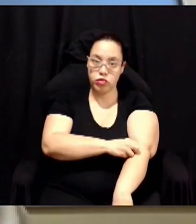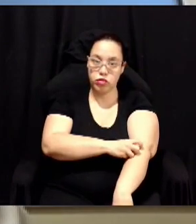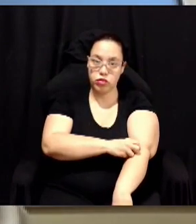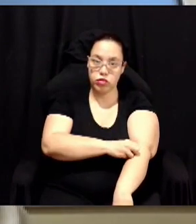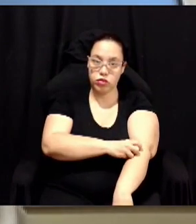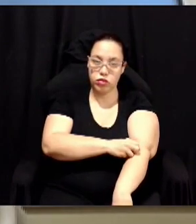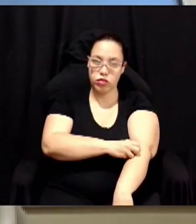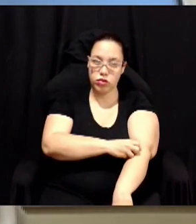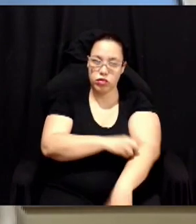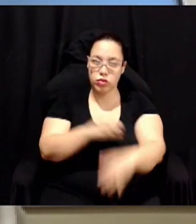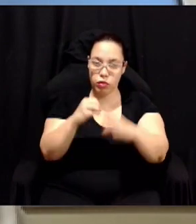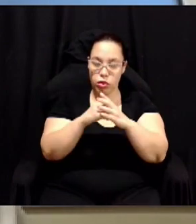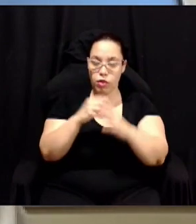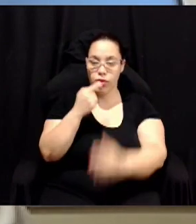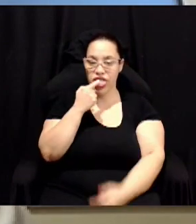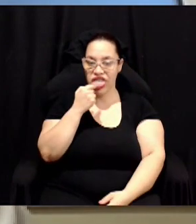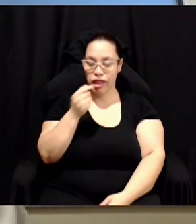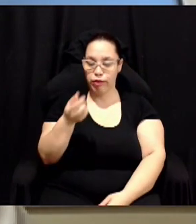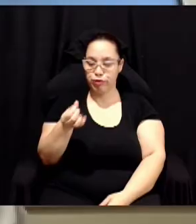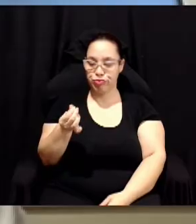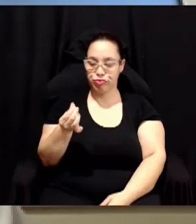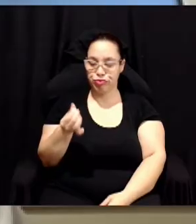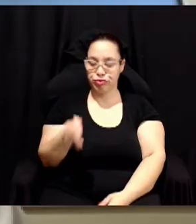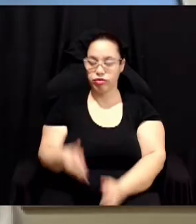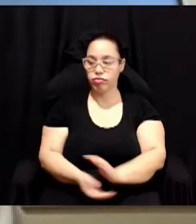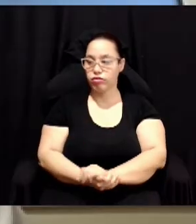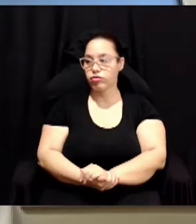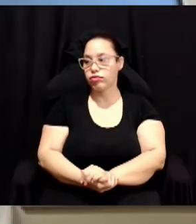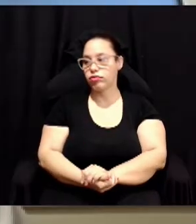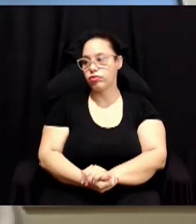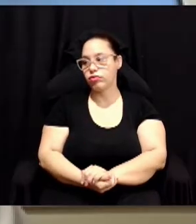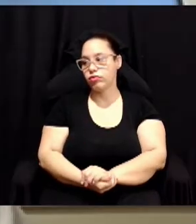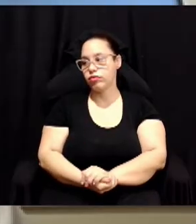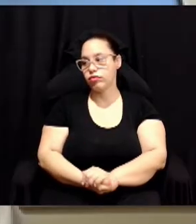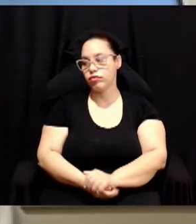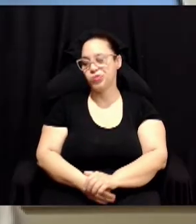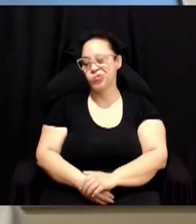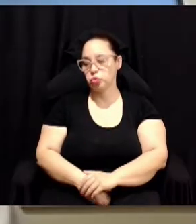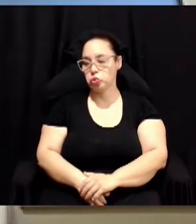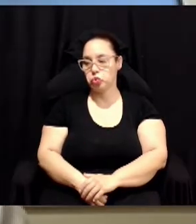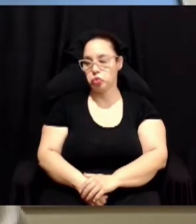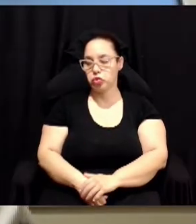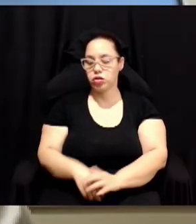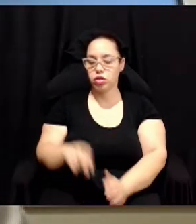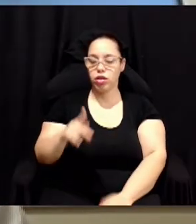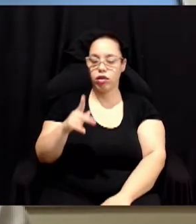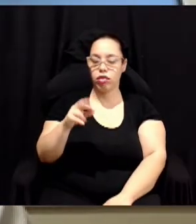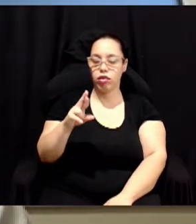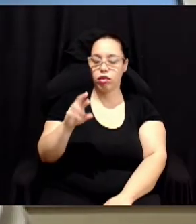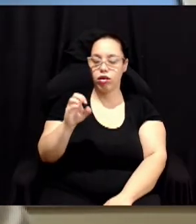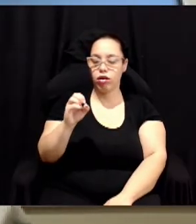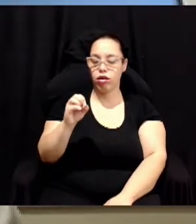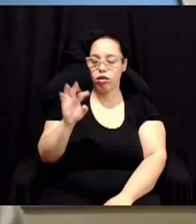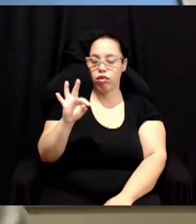da saliva ou do intestino, buscar a presença dessa proteína que intoxica. Então,